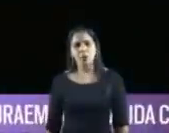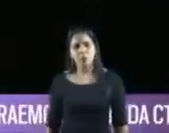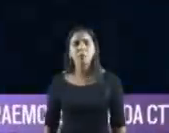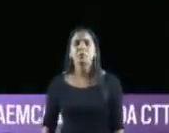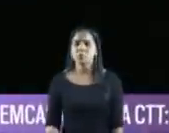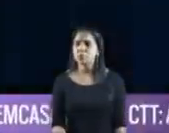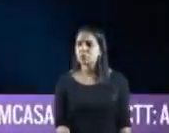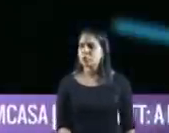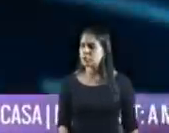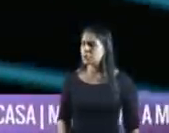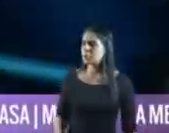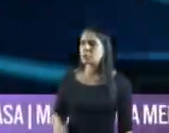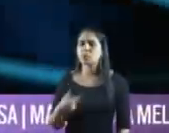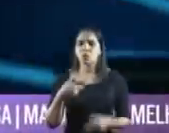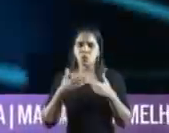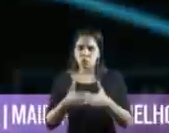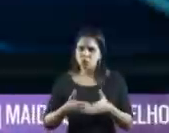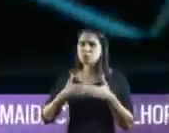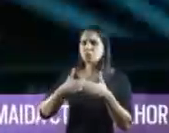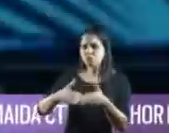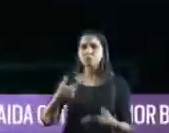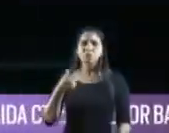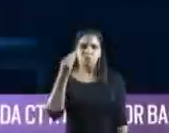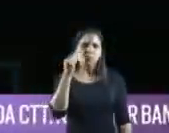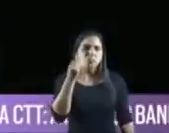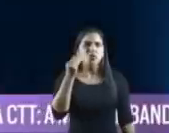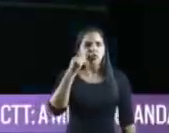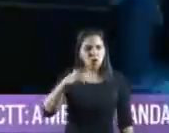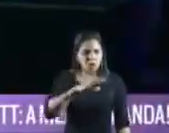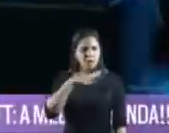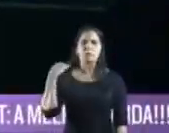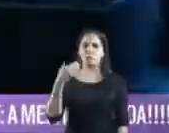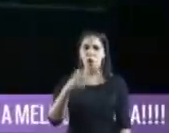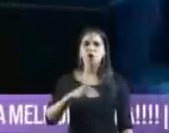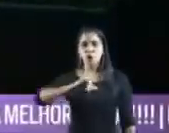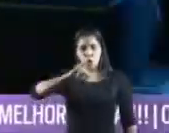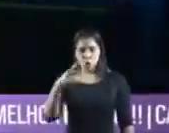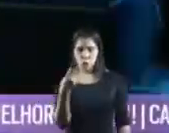navio não deixou porto. Johnny já tá pra lá de morto. Johnny!